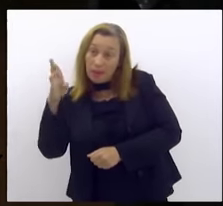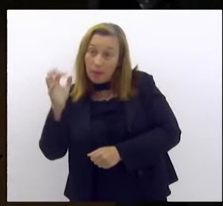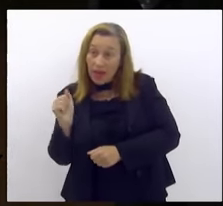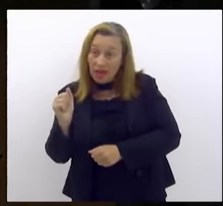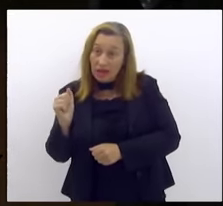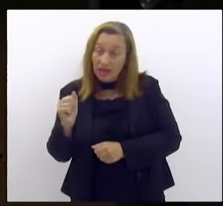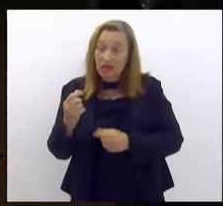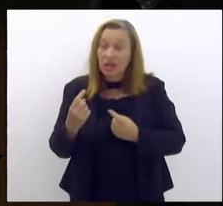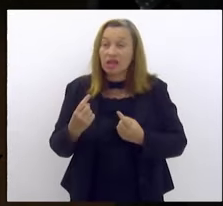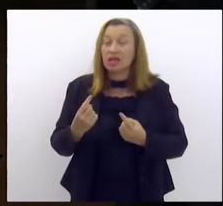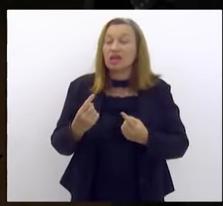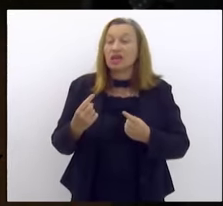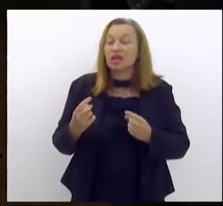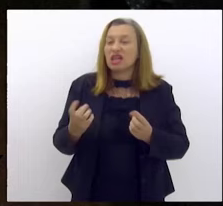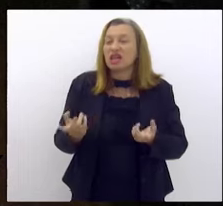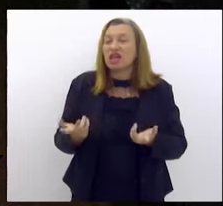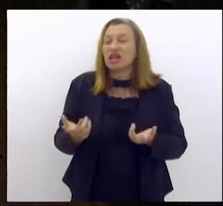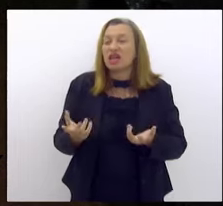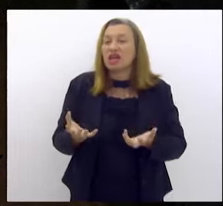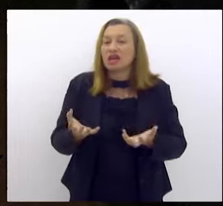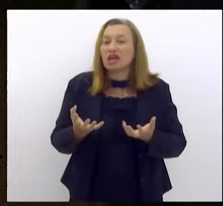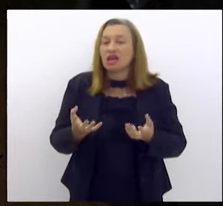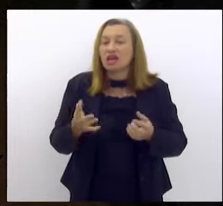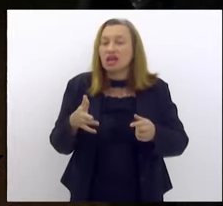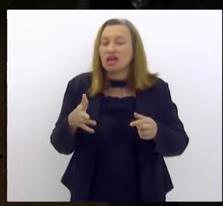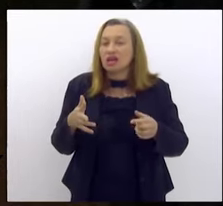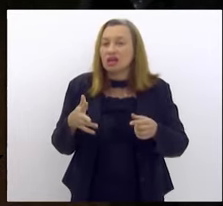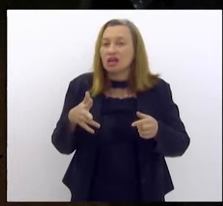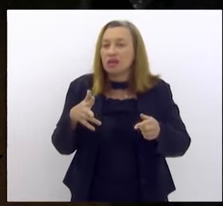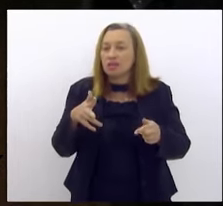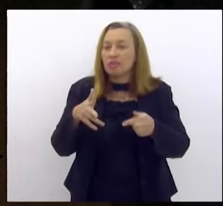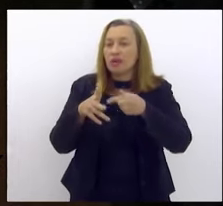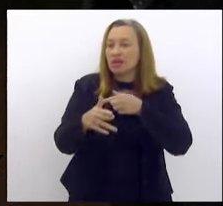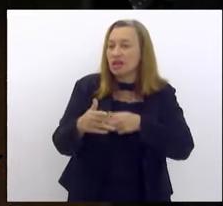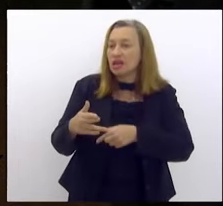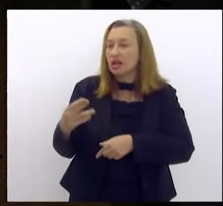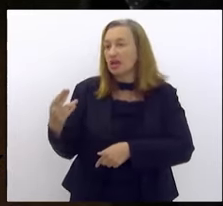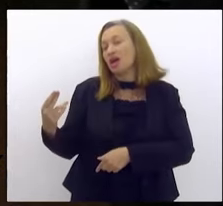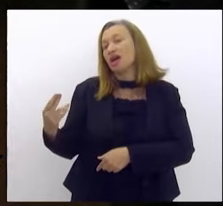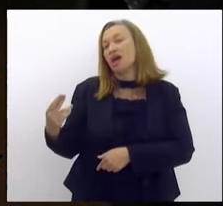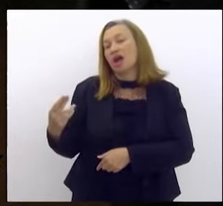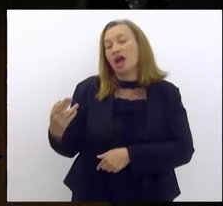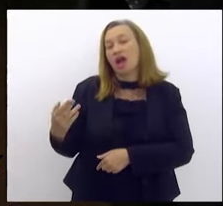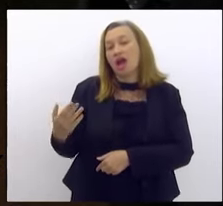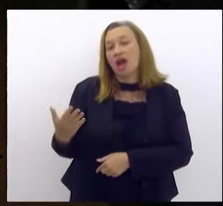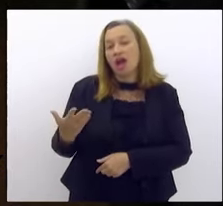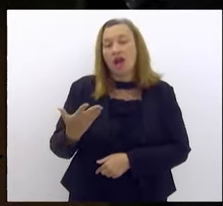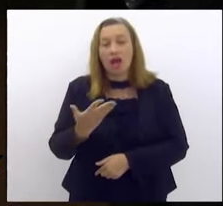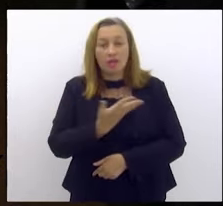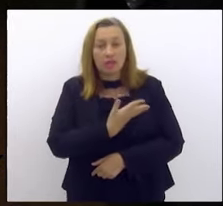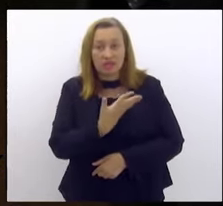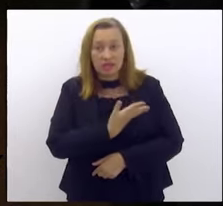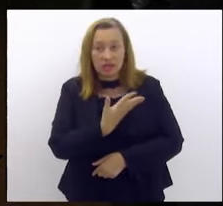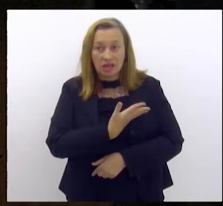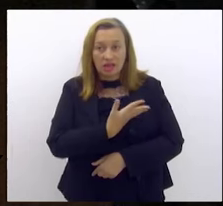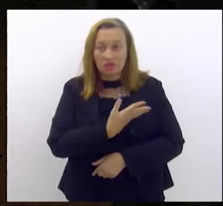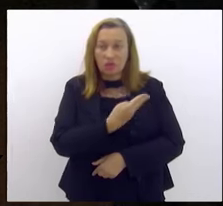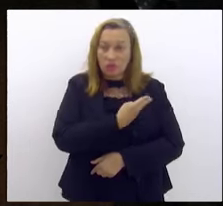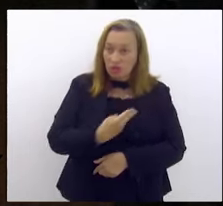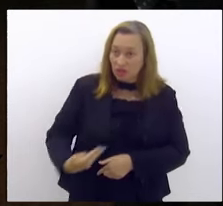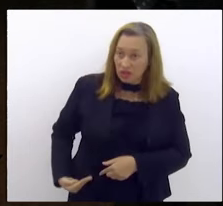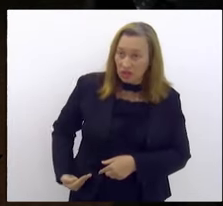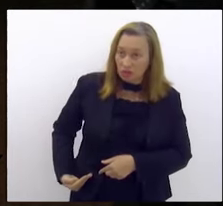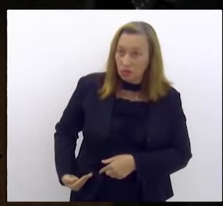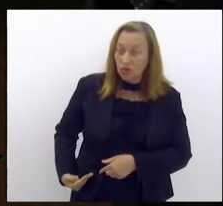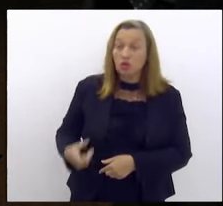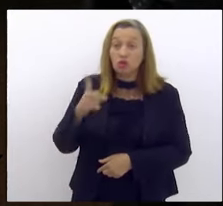governador, que vem e remonta muito antes do mandato, tanto meu quanto dele. No dia que o governador ia tomar posse como vereador, eu